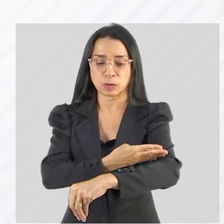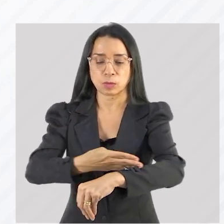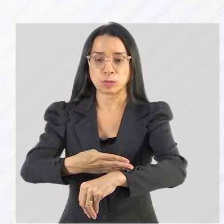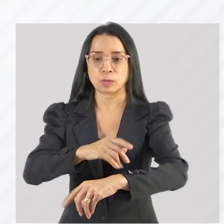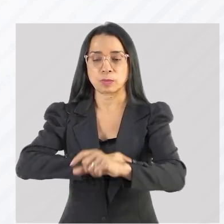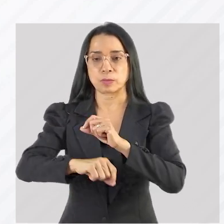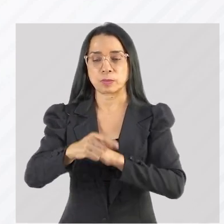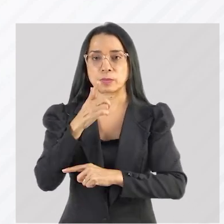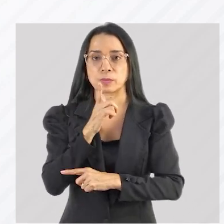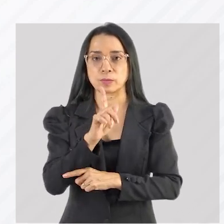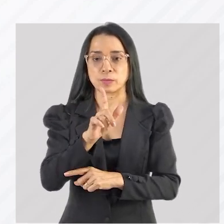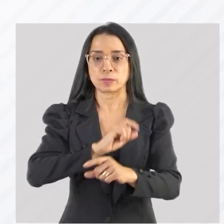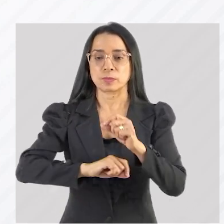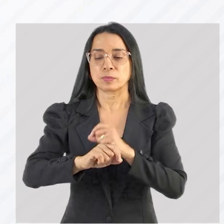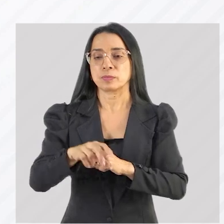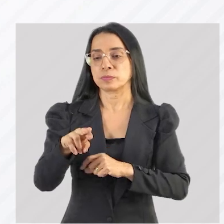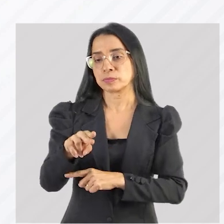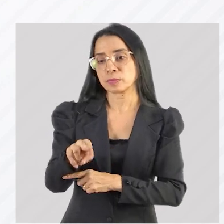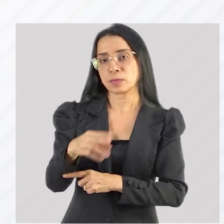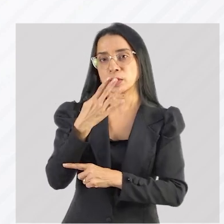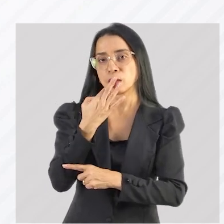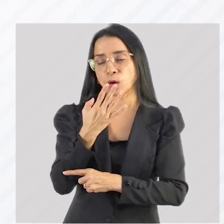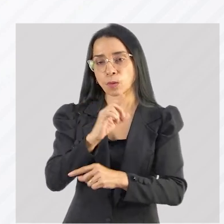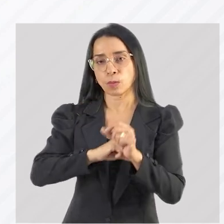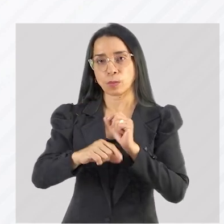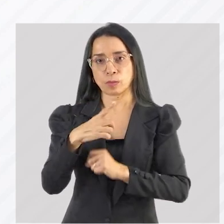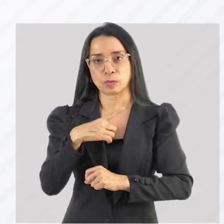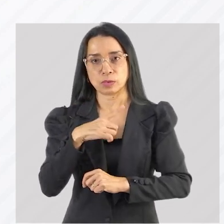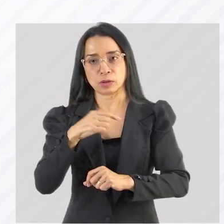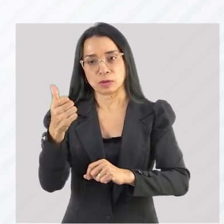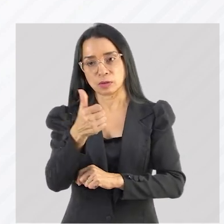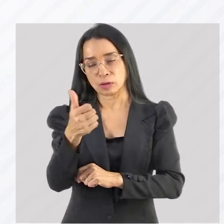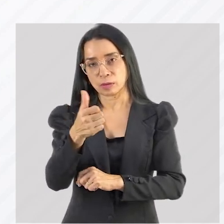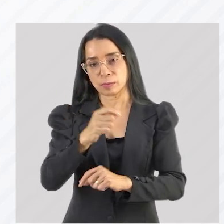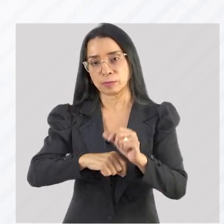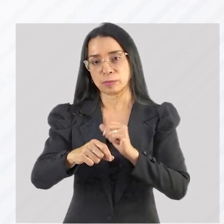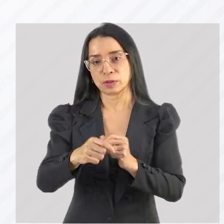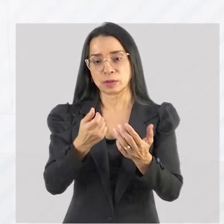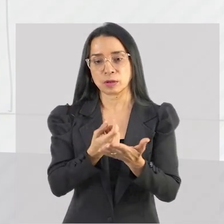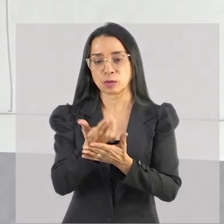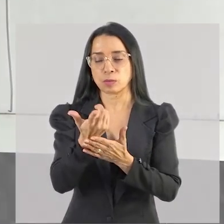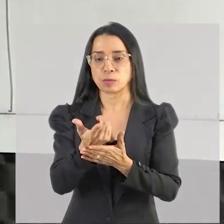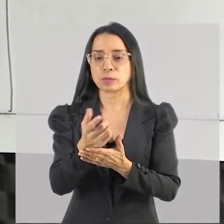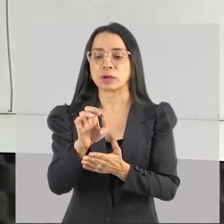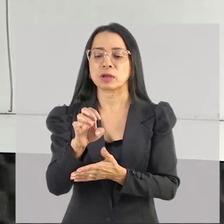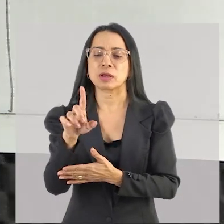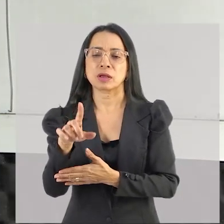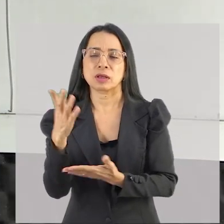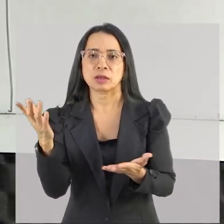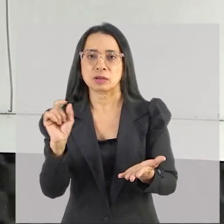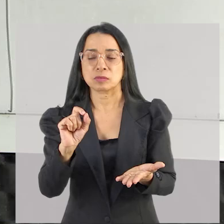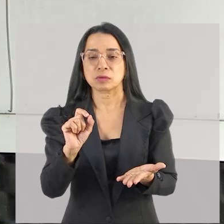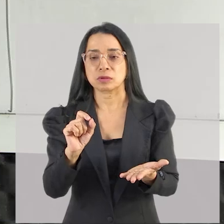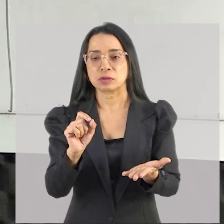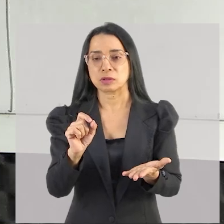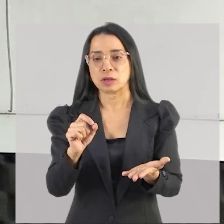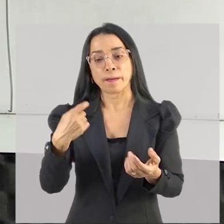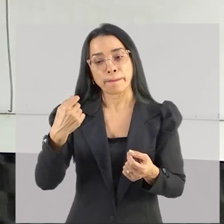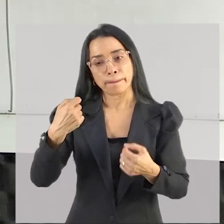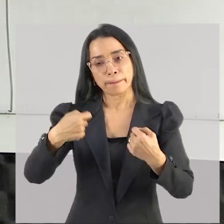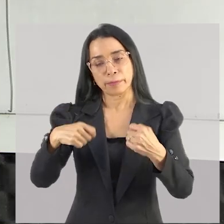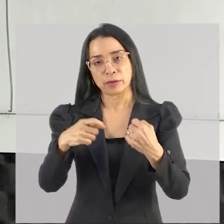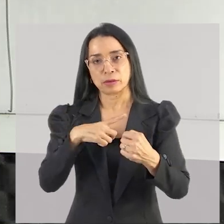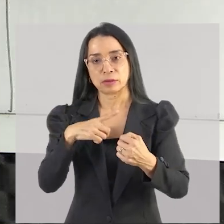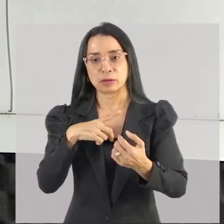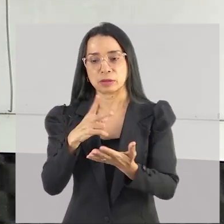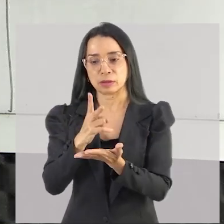branca para conseguir a mesma tonalidade obtida na primeira compra é. Então aí tu observa que ele tem que manter, turma,